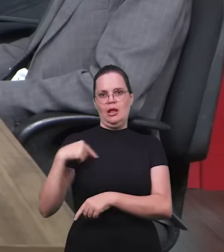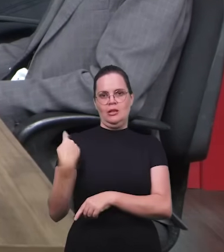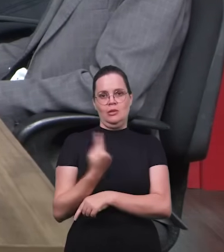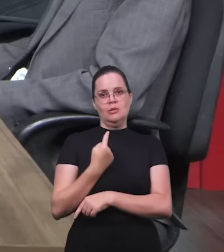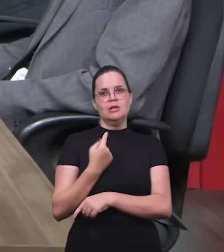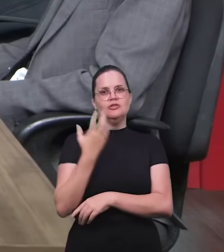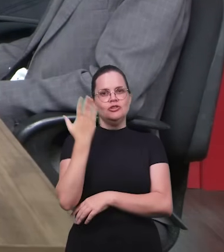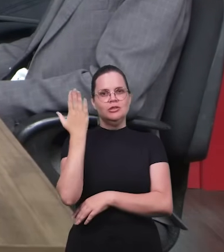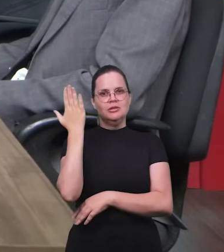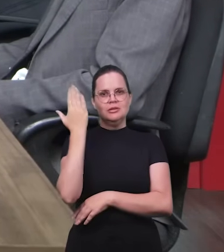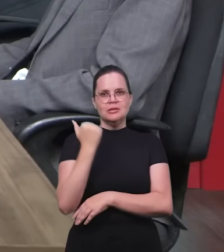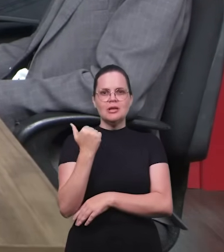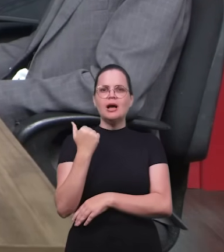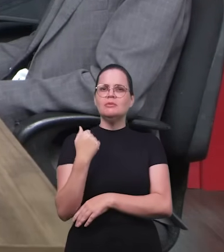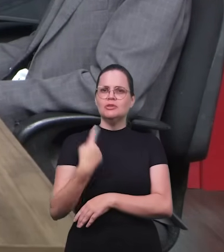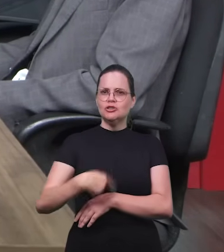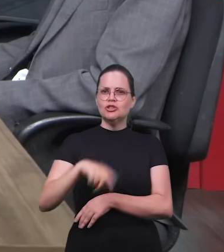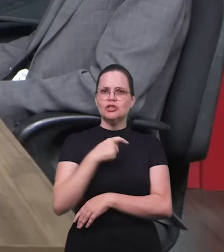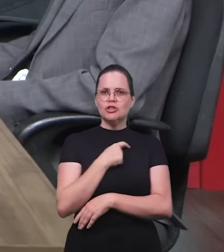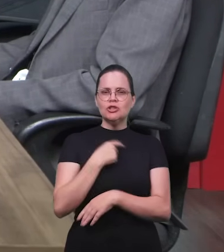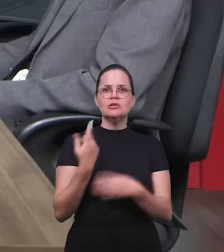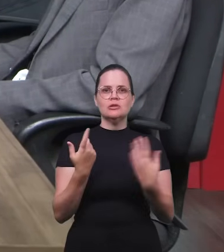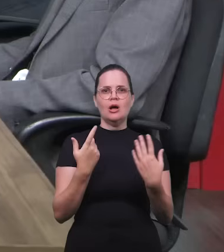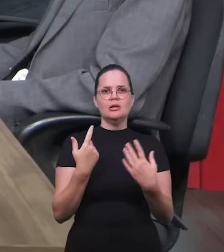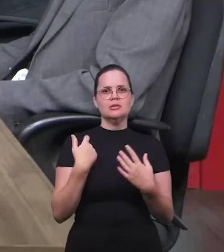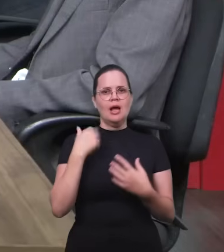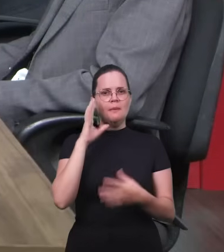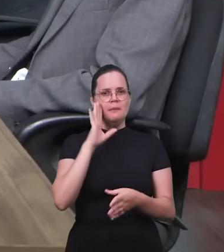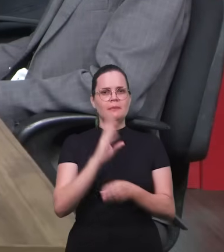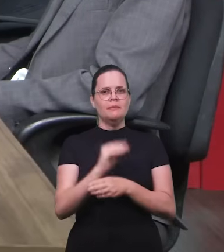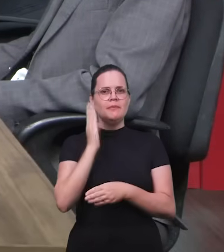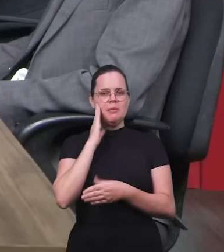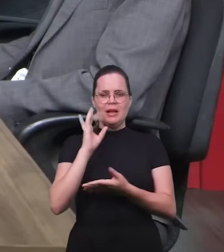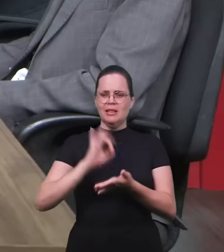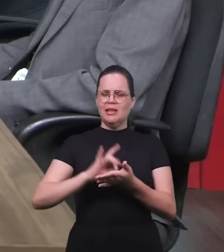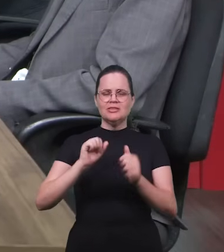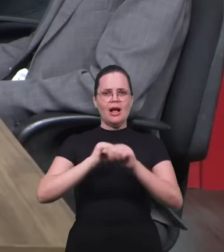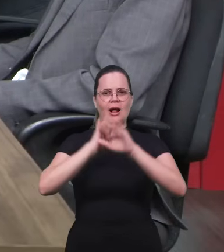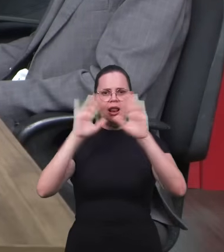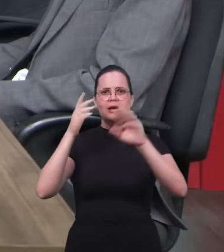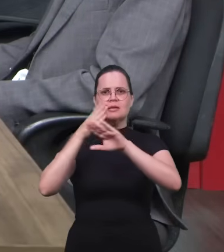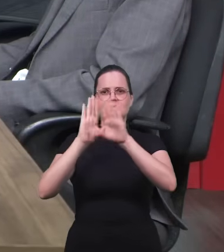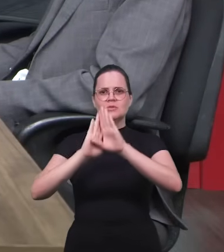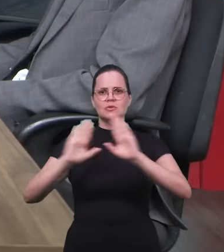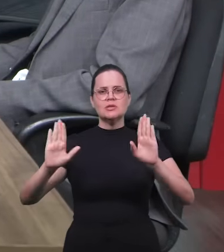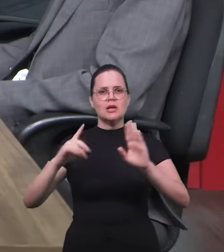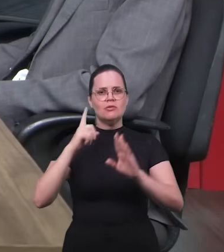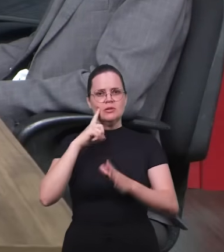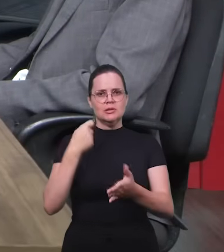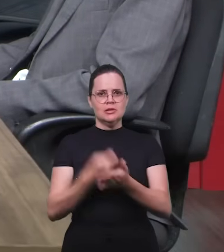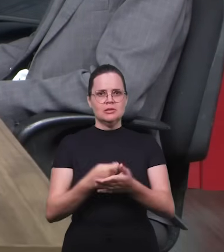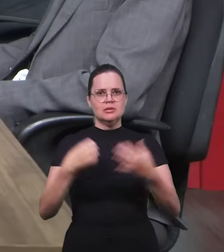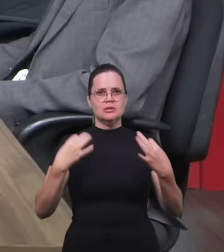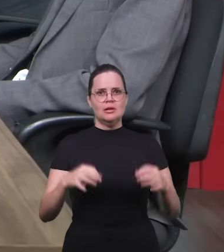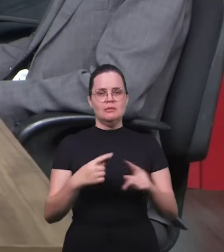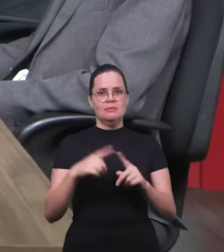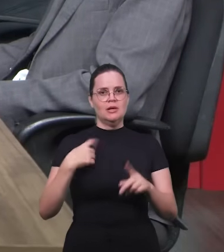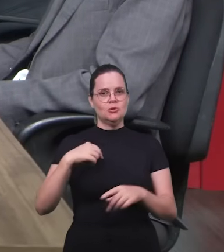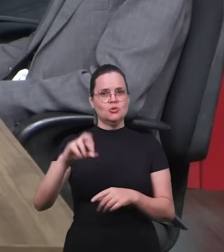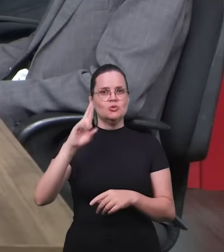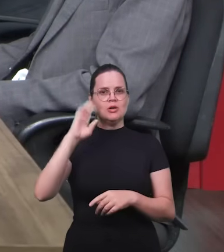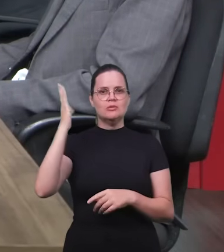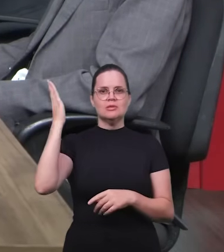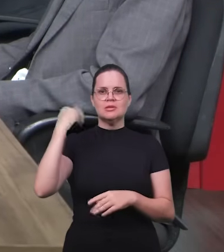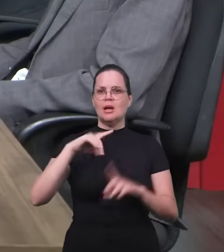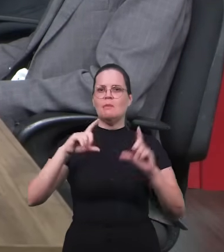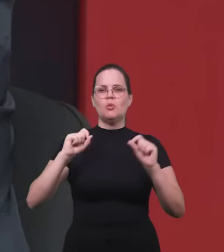aquela realidade é tão clara, vou tomar essa decisão aqui porque vai dar certo, está tudo cooperando para isso, mas o Senhor, Ele sabe aquilo